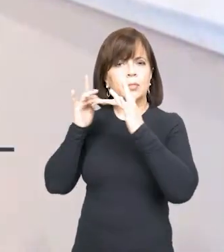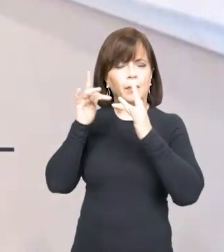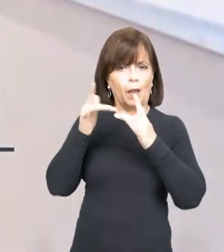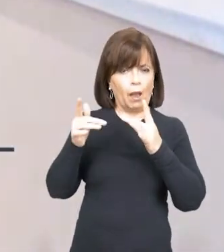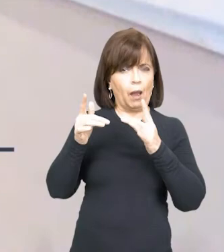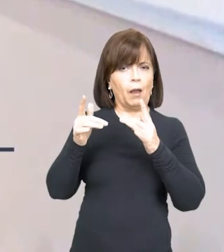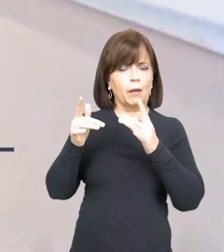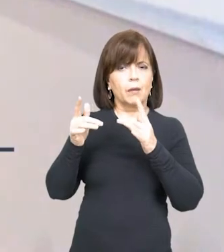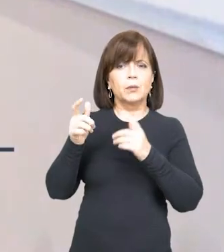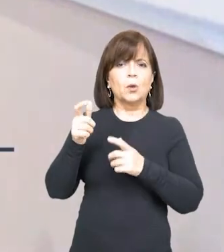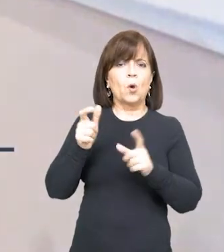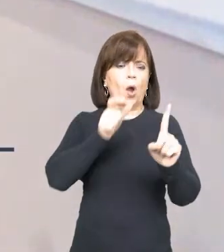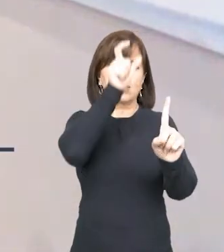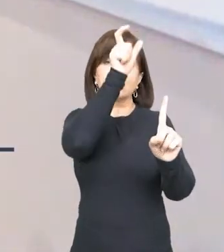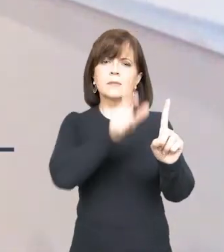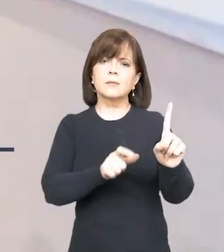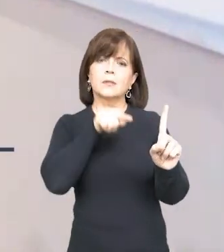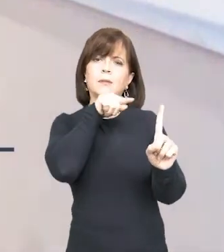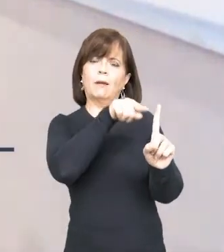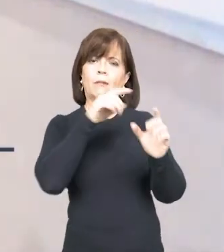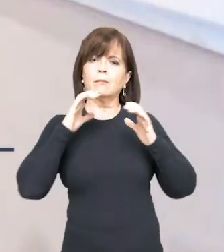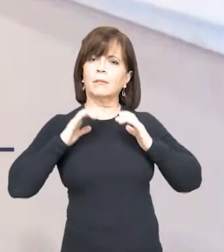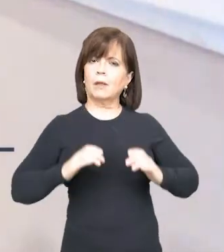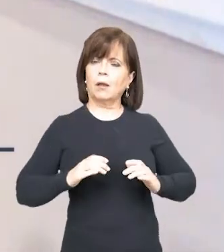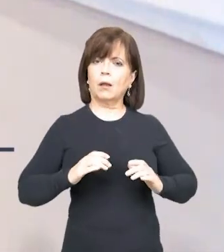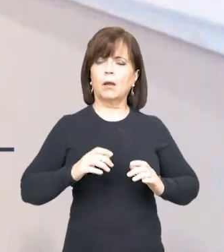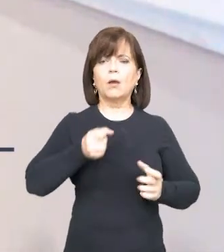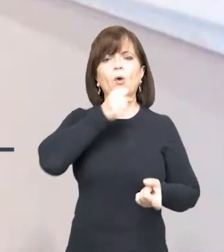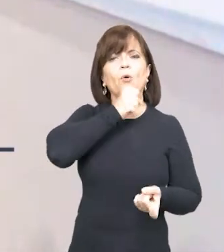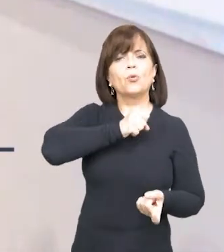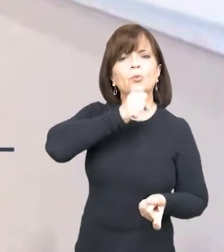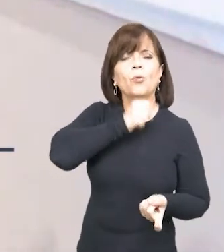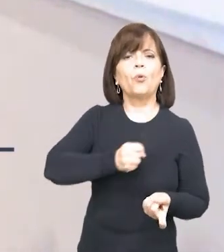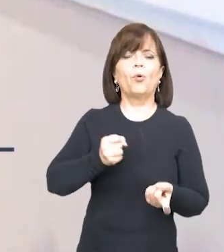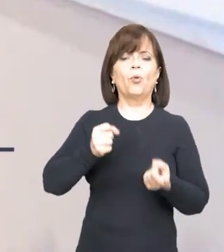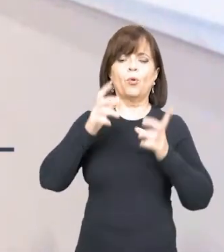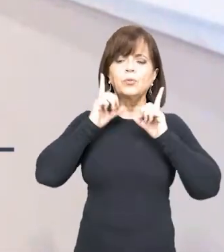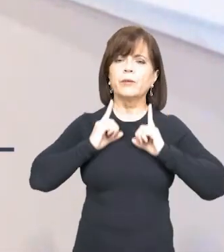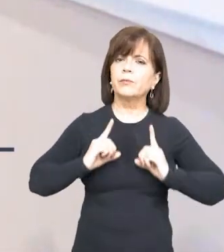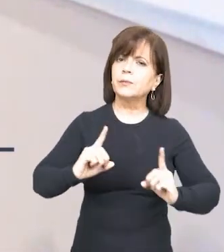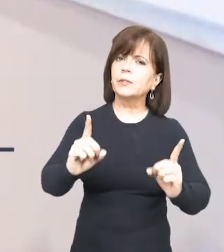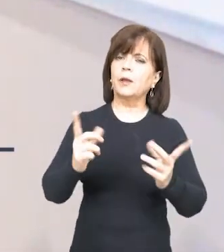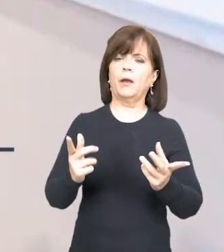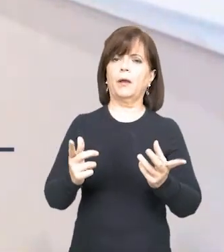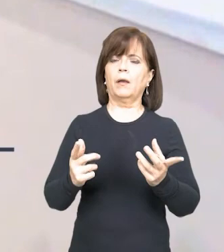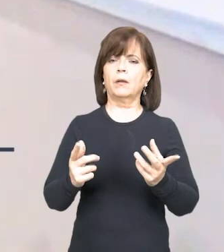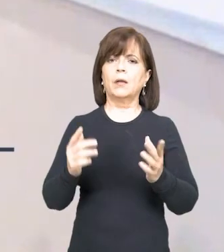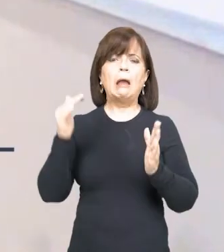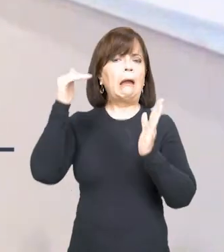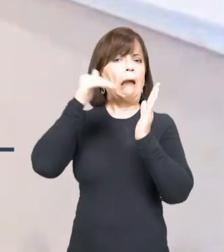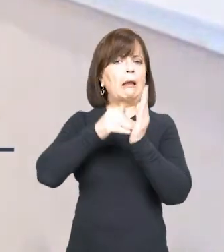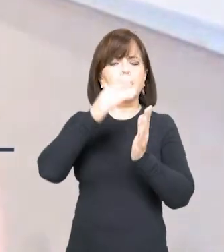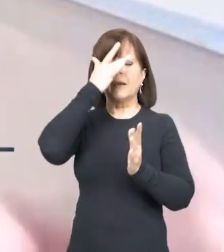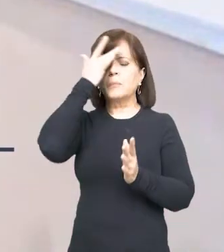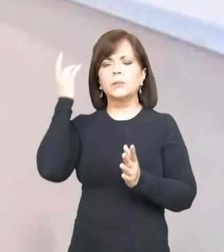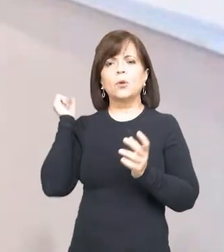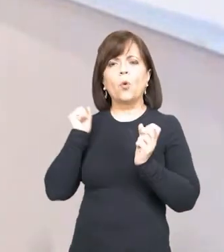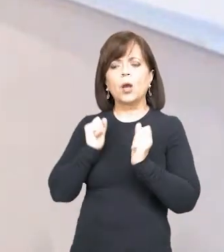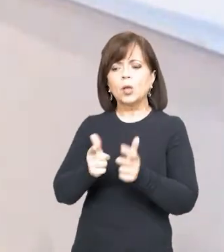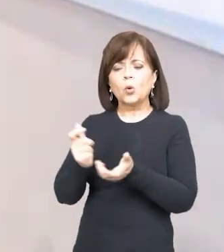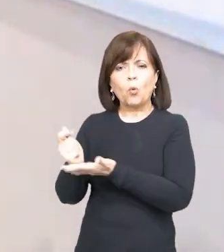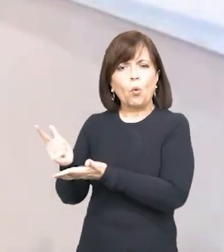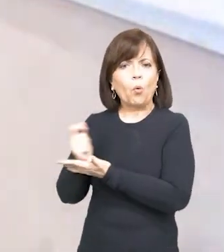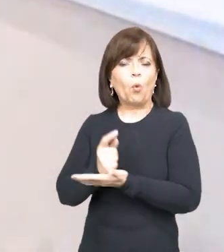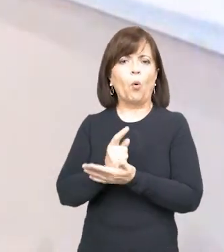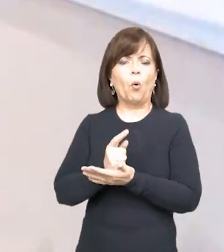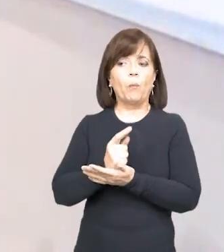educação, com o idoso, pessoa com deficiência, enfim, até com o consumidor, meio